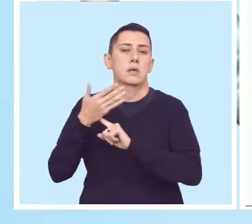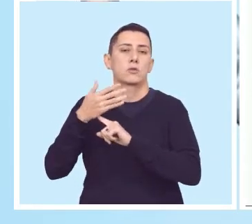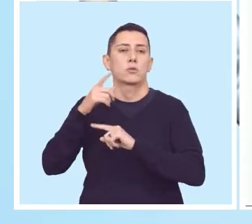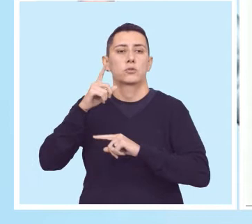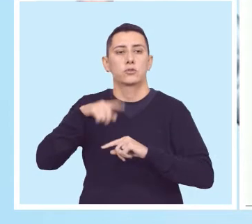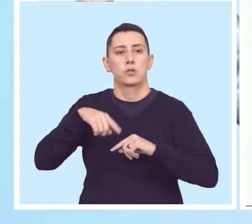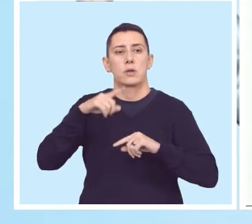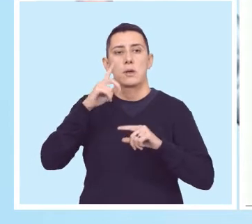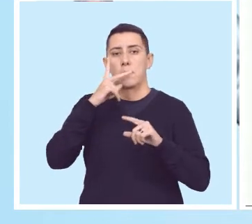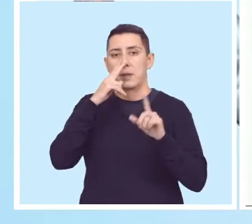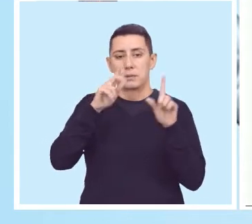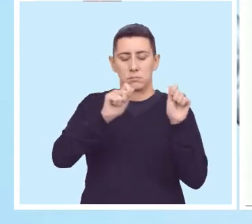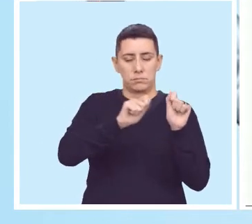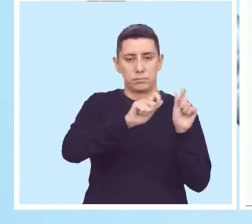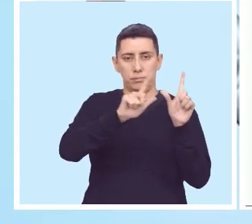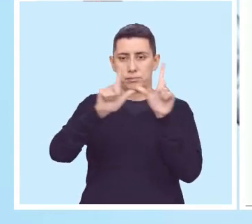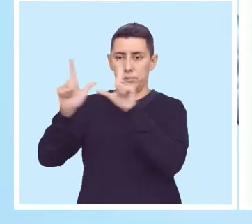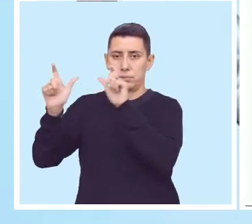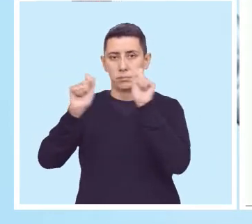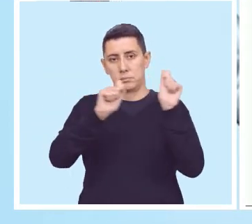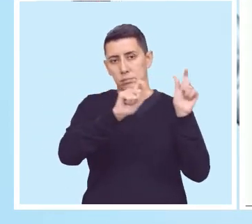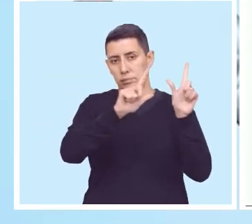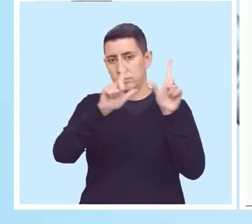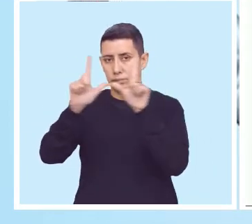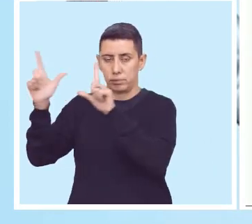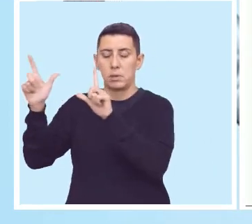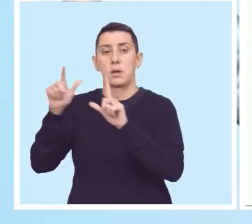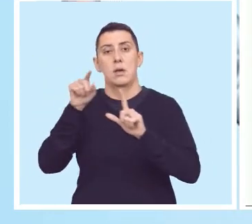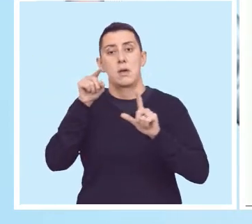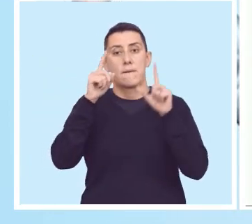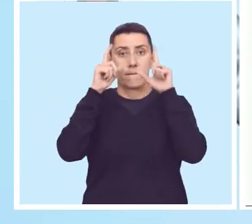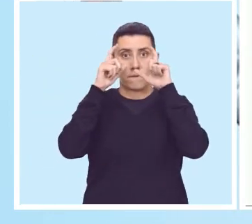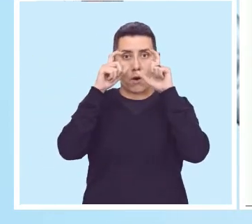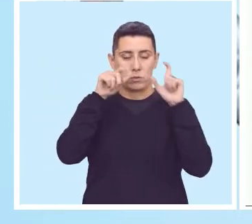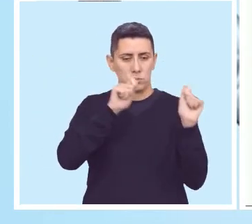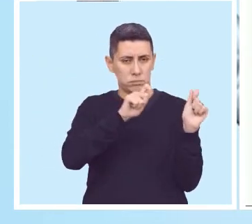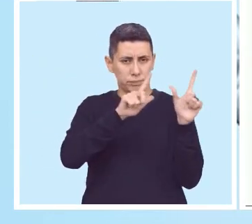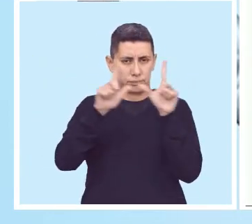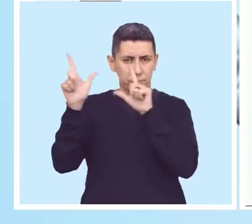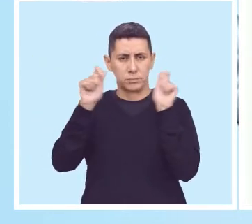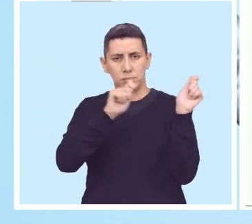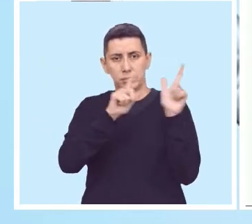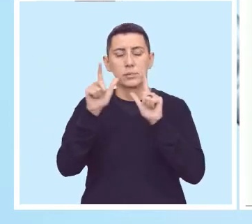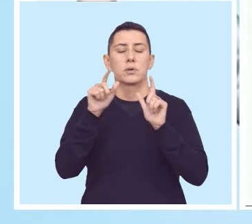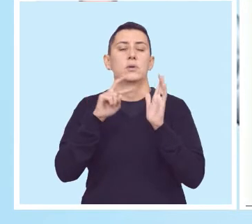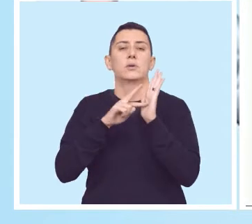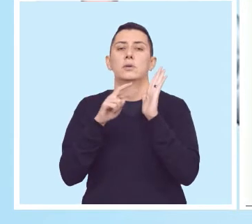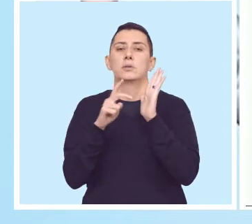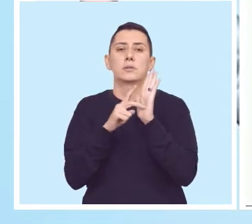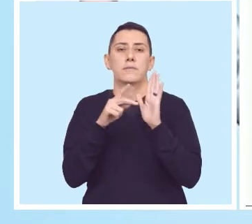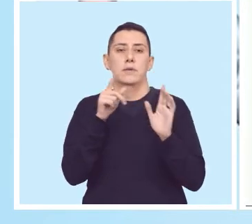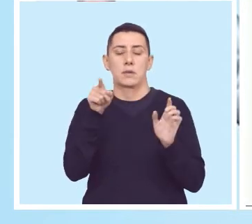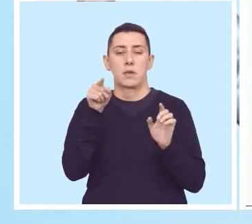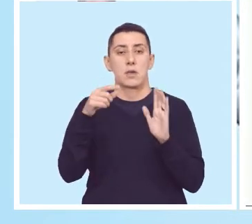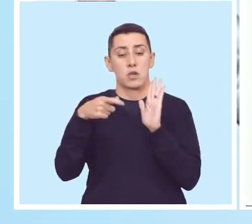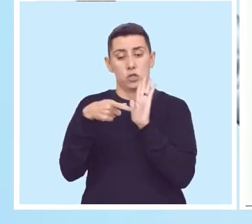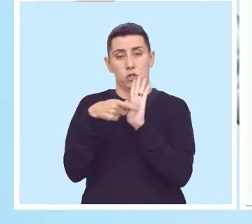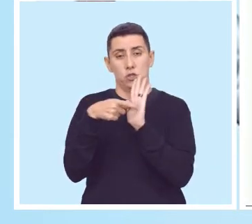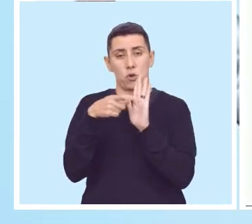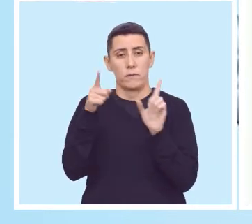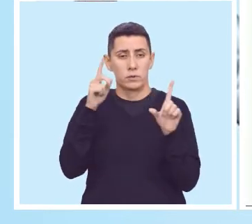deslizante, ela percorre aquela imagem de alta resolução, ou seja, a ferramenta, o software, ele consegue